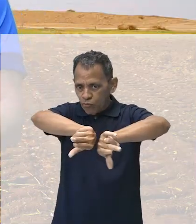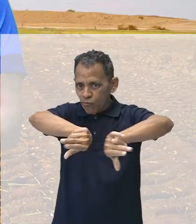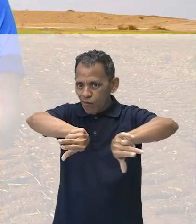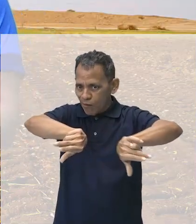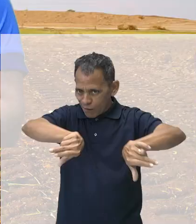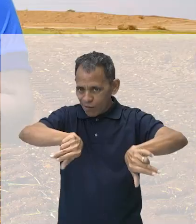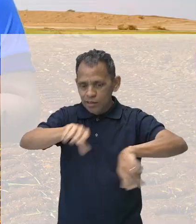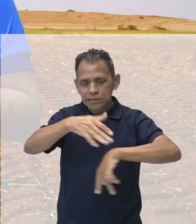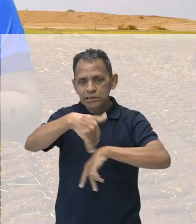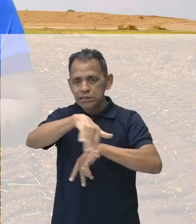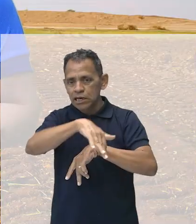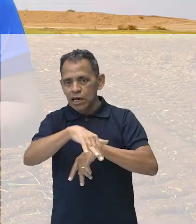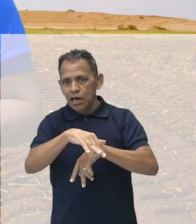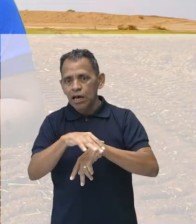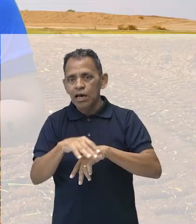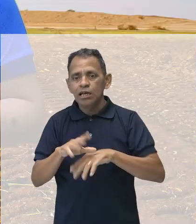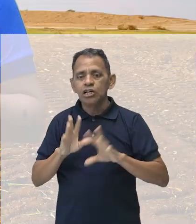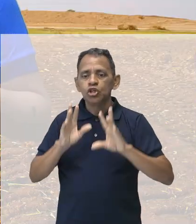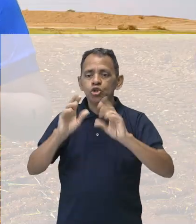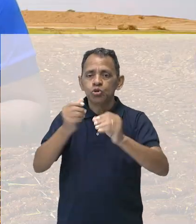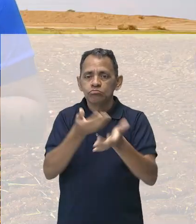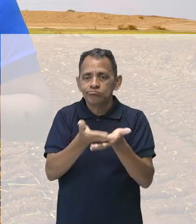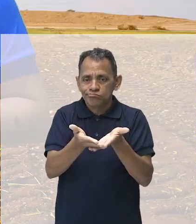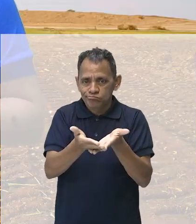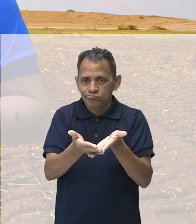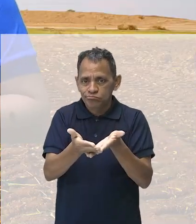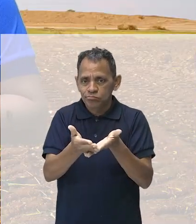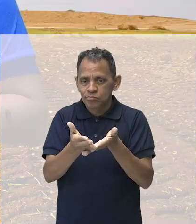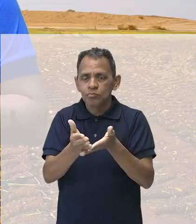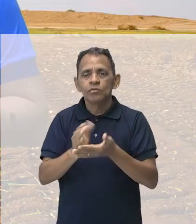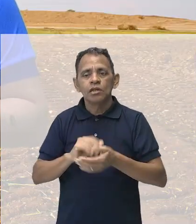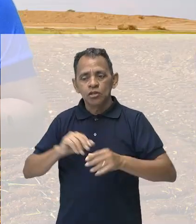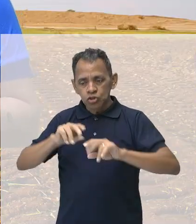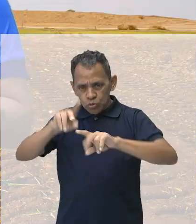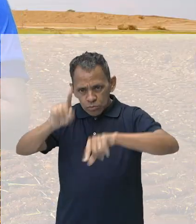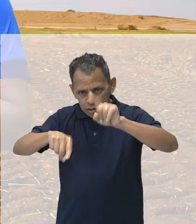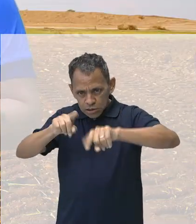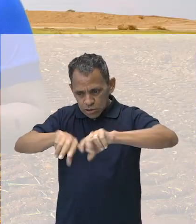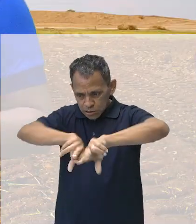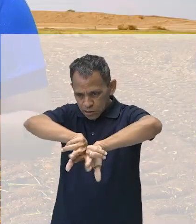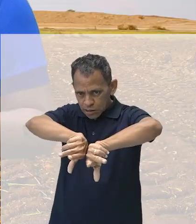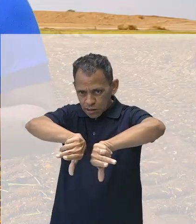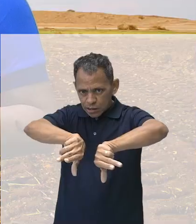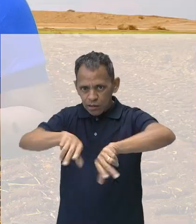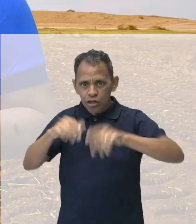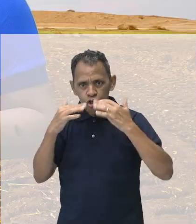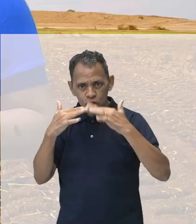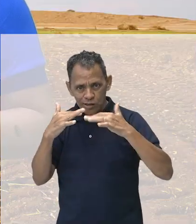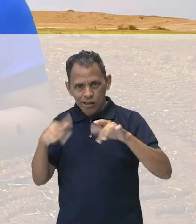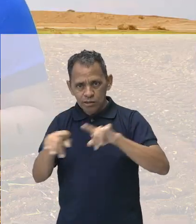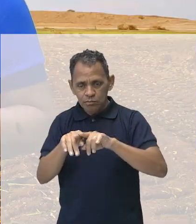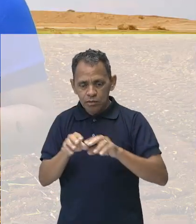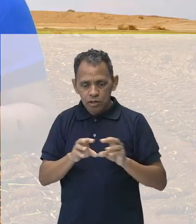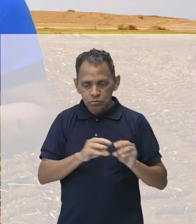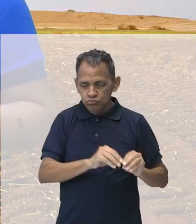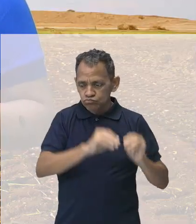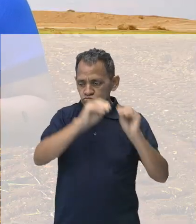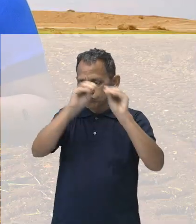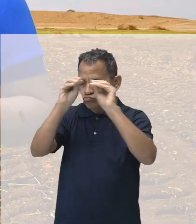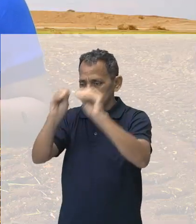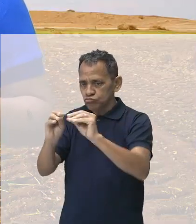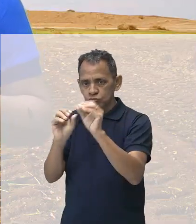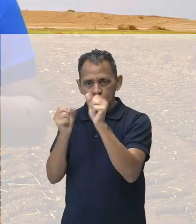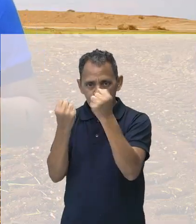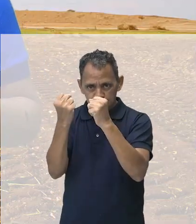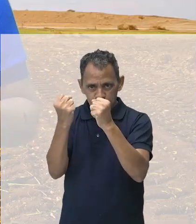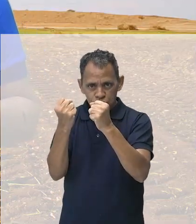a área em que tudo se inicia, são os recursos naturais que estão sendo retirados para ser levado para onde? Para a indústria,